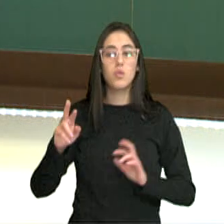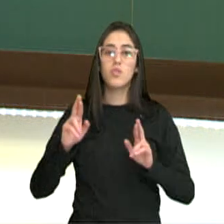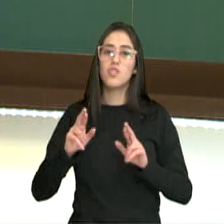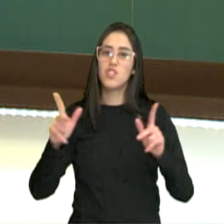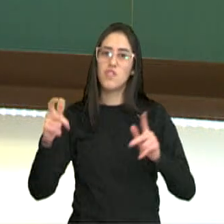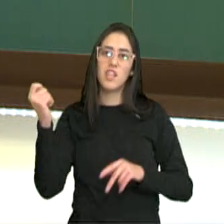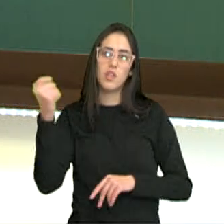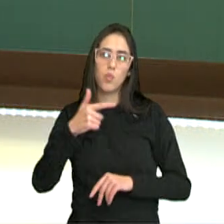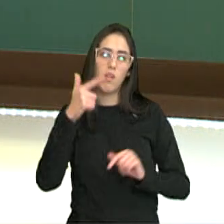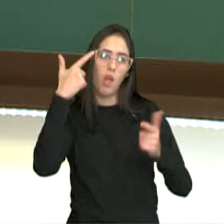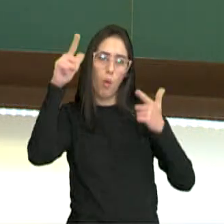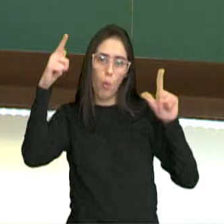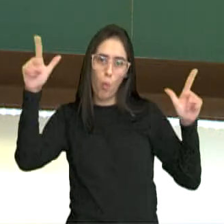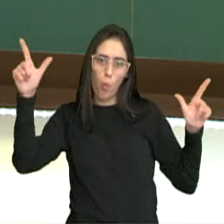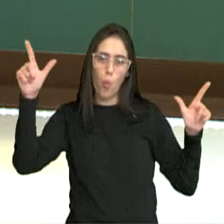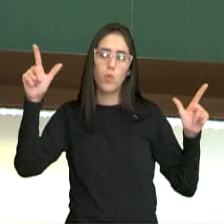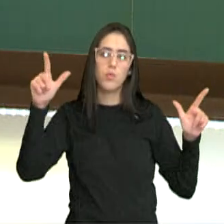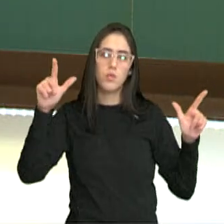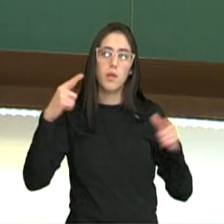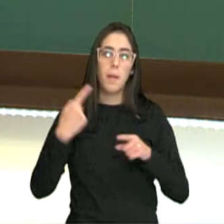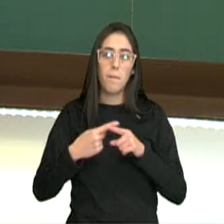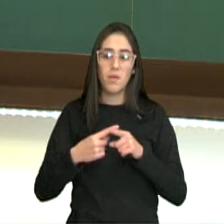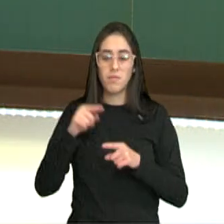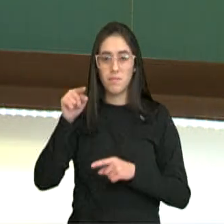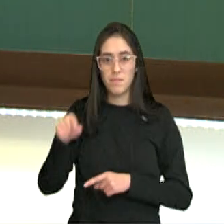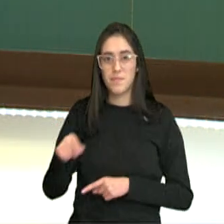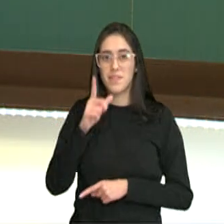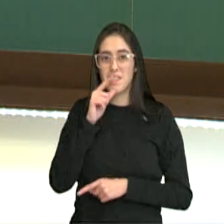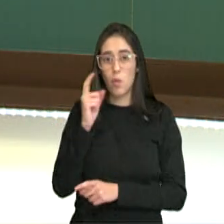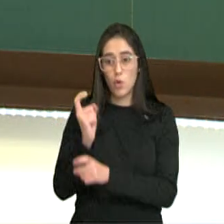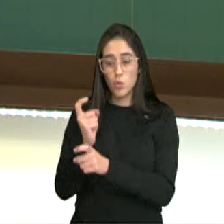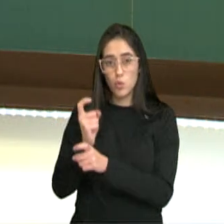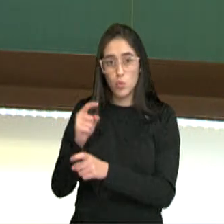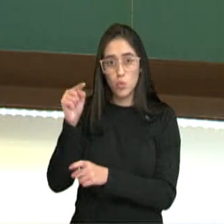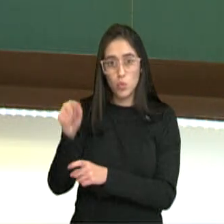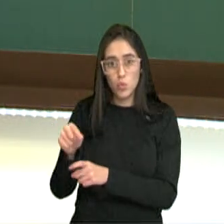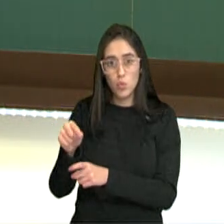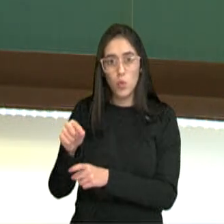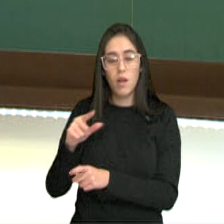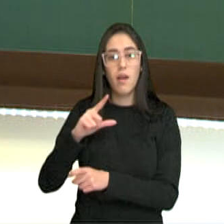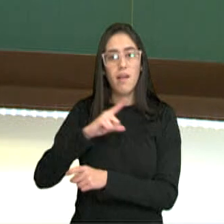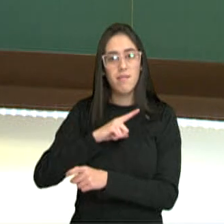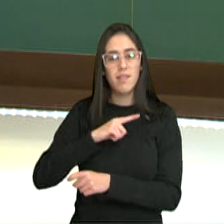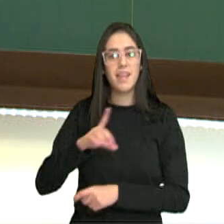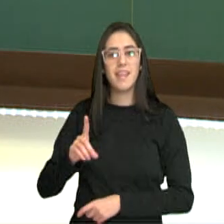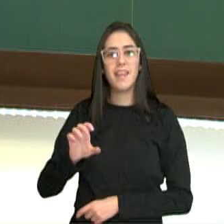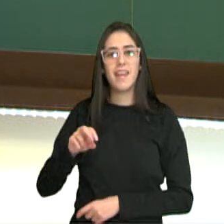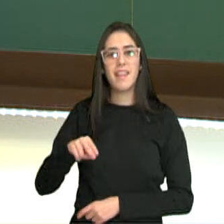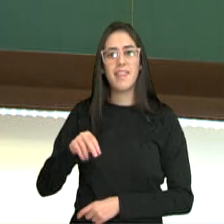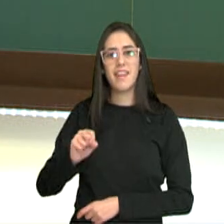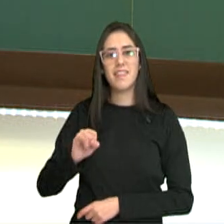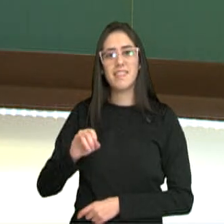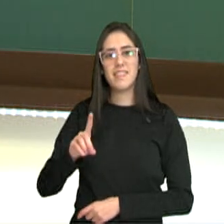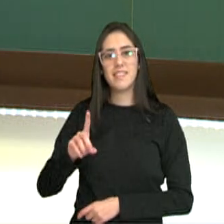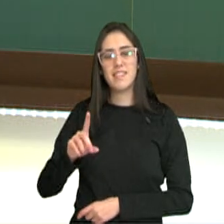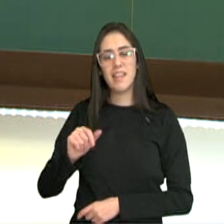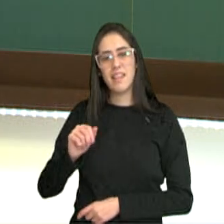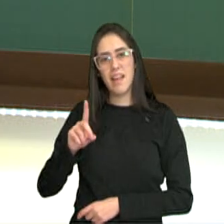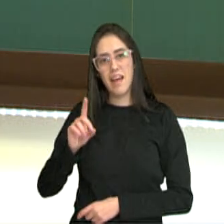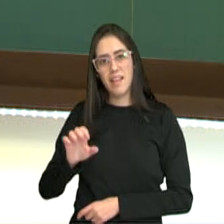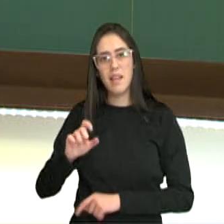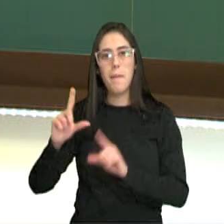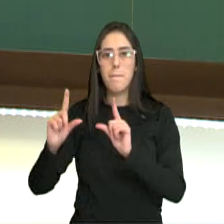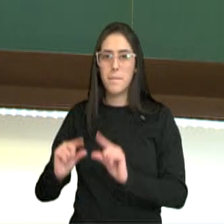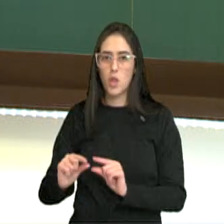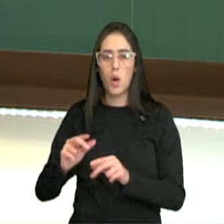dos demais materiais, visto que quando ela está no estado sólido, ela tem uma densidade menor, por isso que o gelo fica flutuando dentro do copo